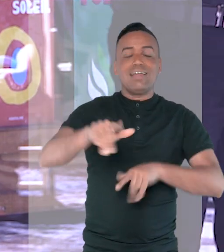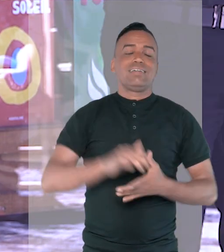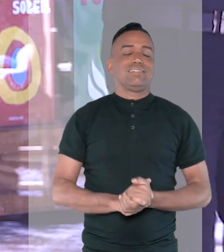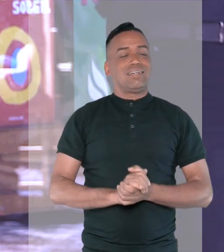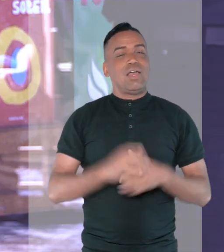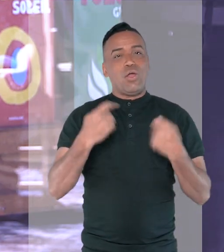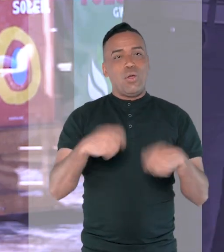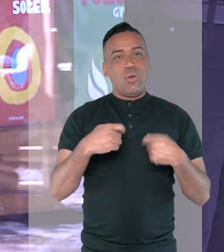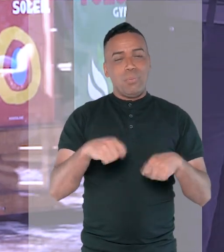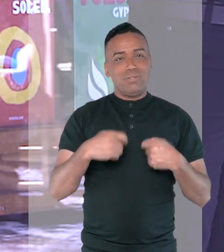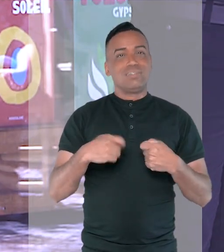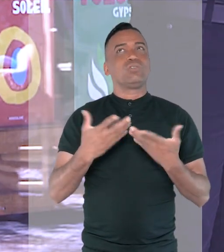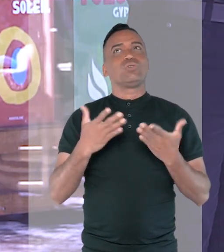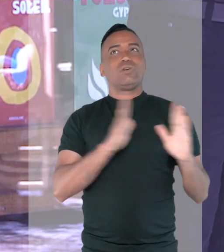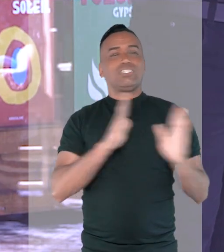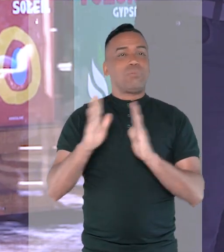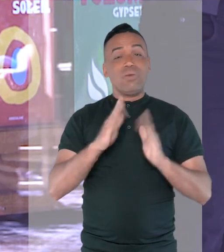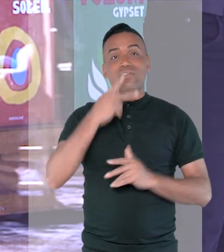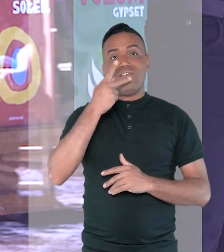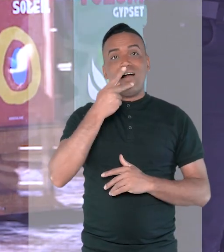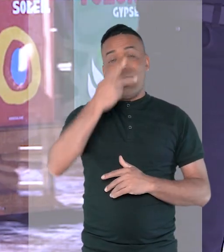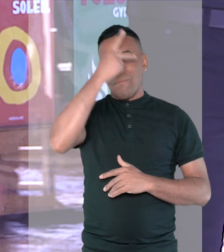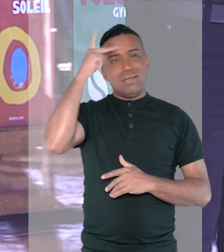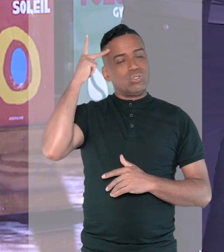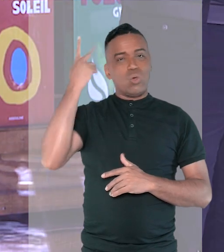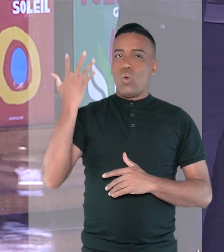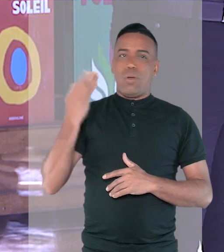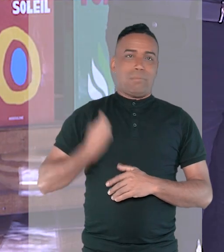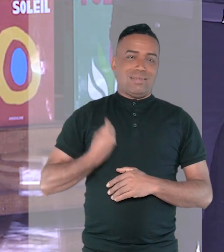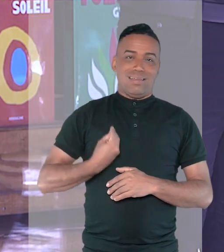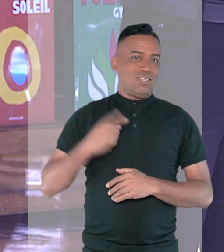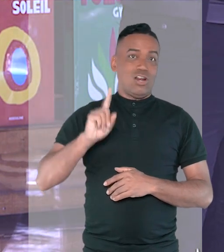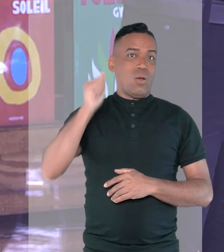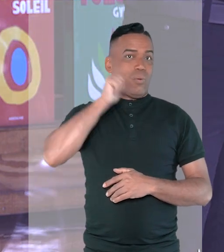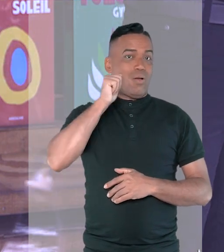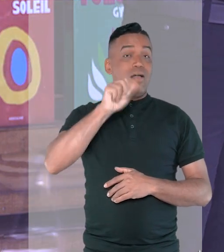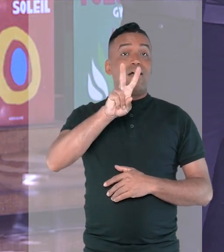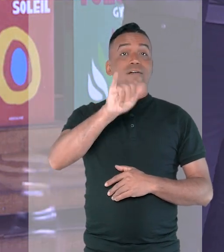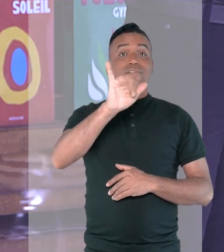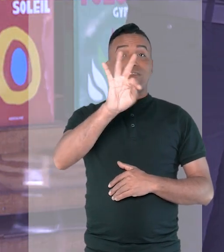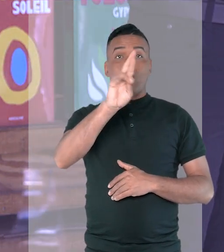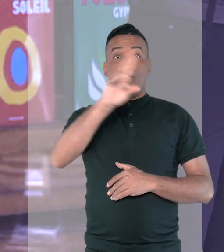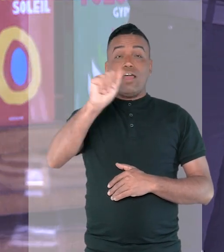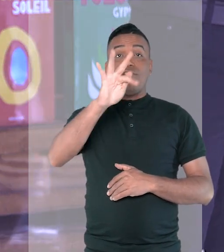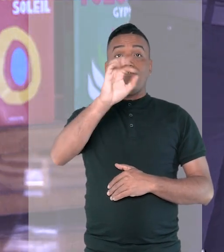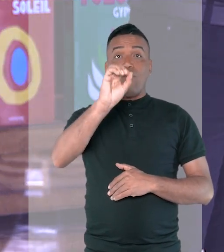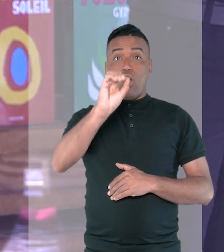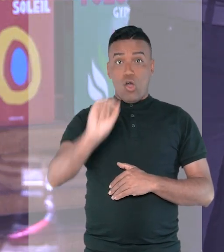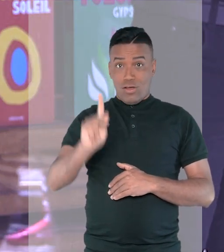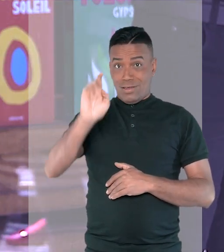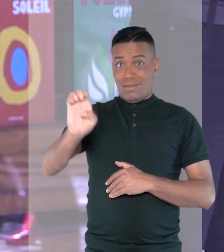diferente. Eu preciso tirar esse momento para também falar de uma pessoa que não está presente, que é a ilustradora do livro, é a Vitória